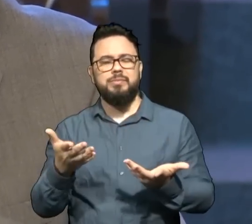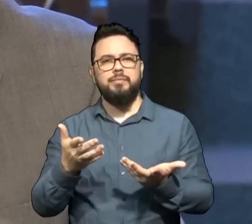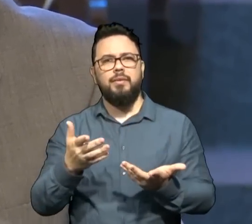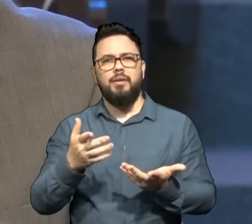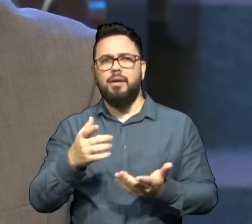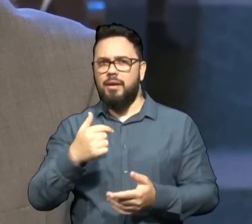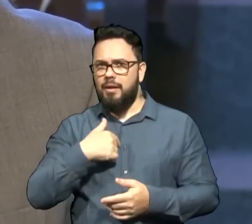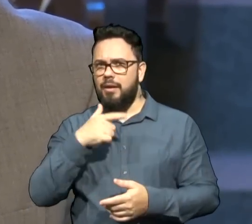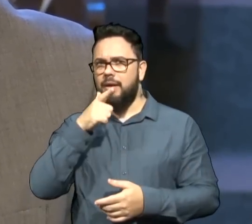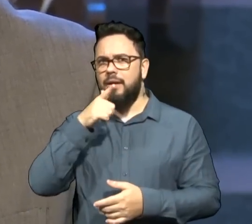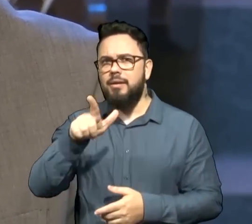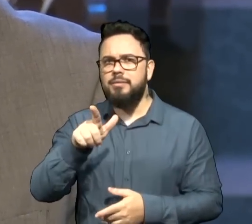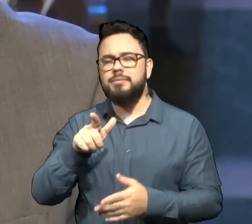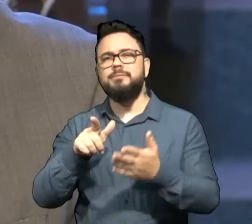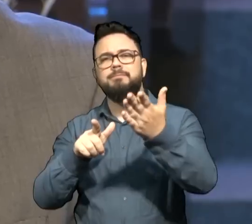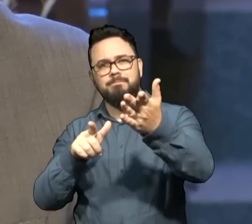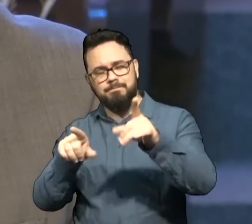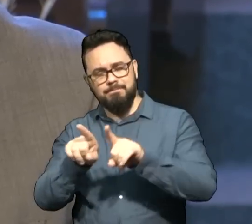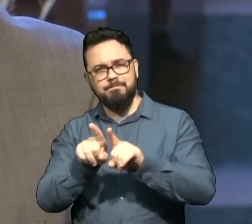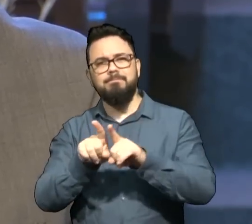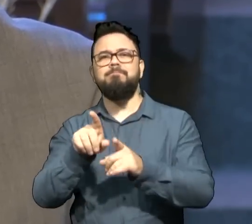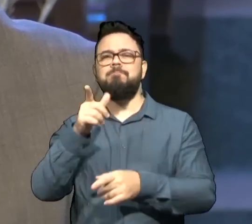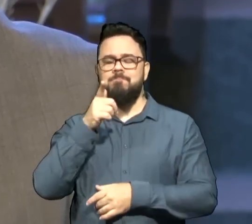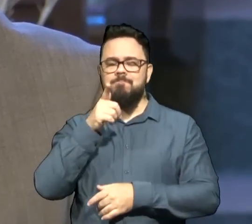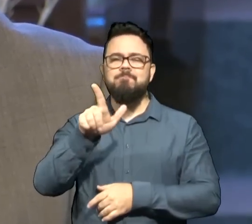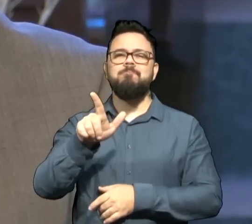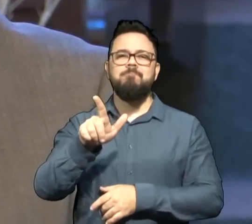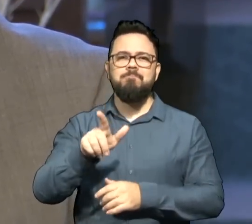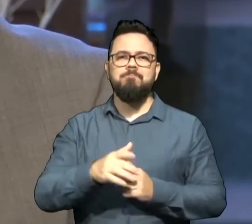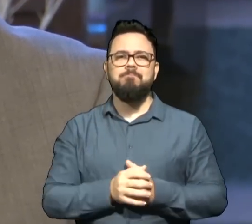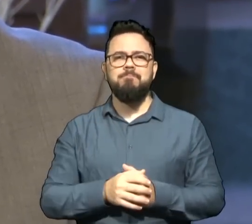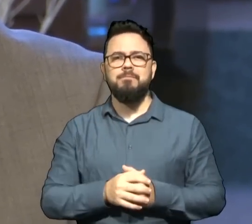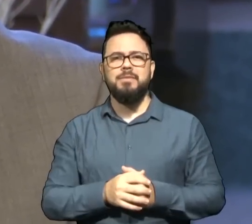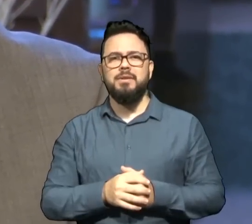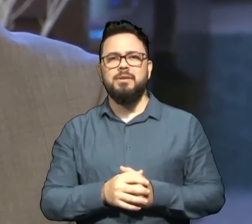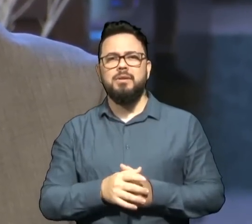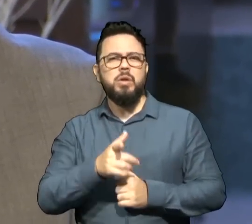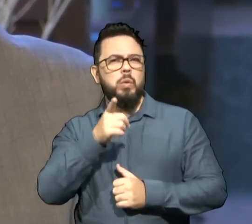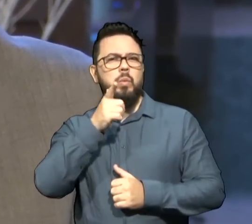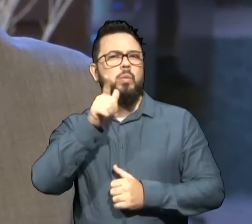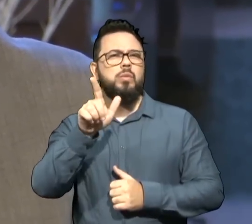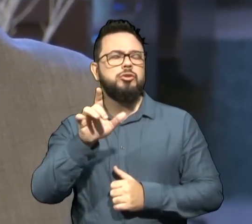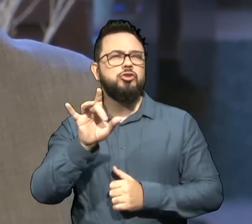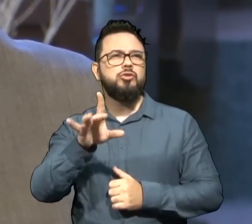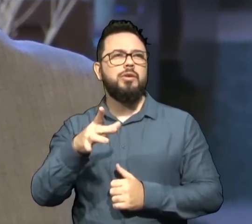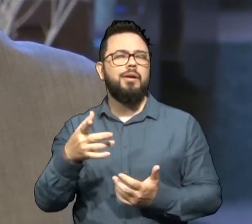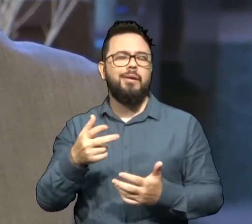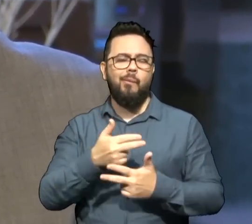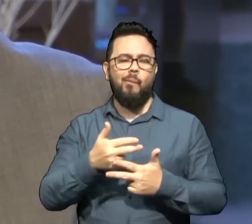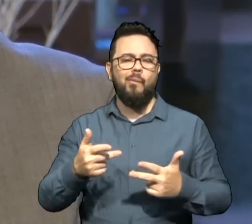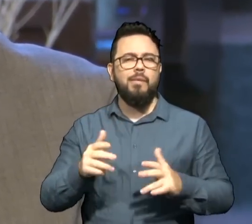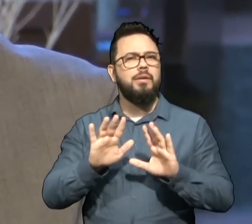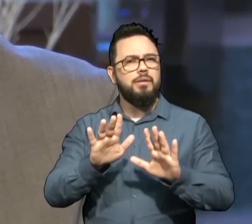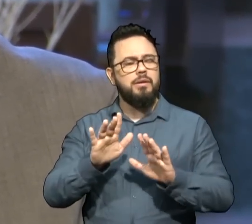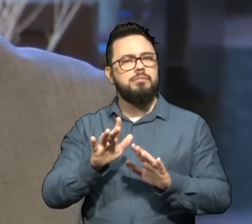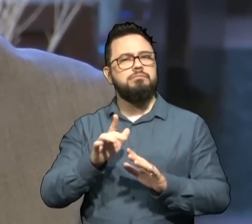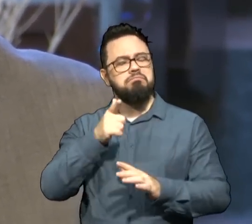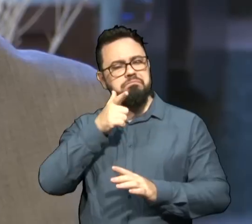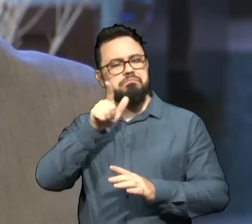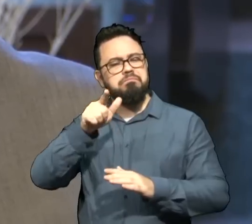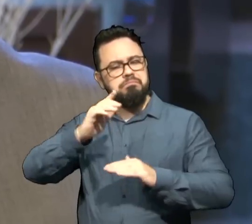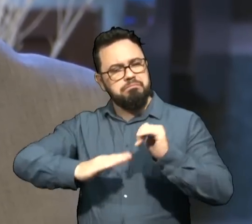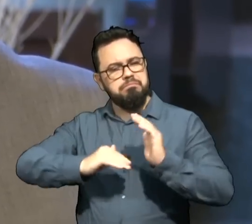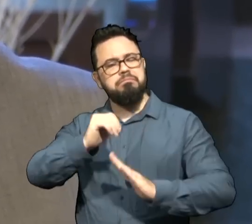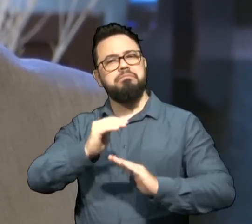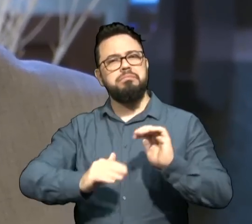para mim também é espaço para você não um espaço apenas de banco um espaço ativo